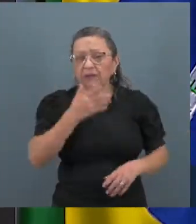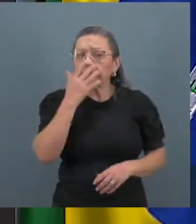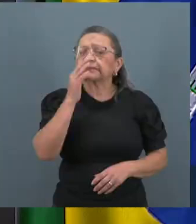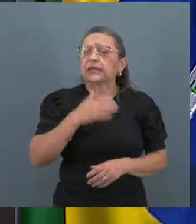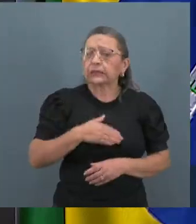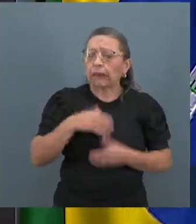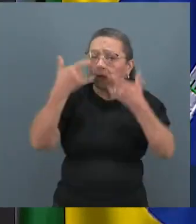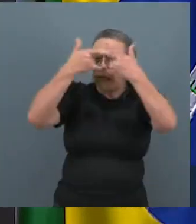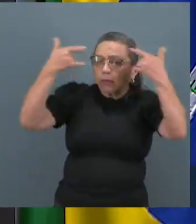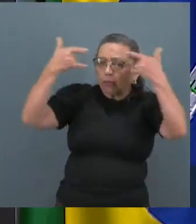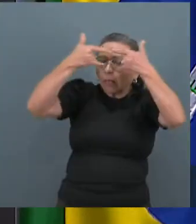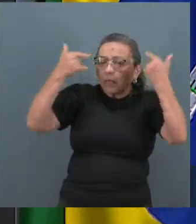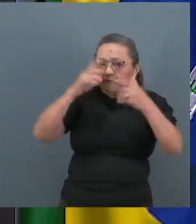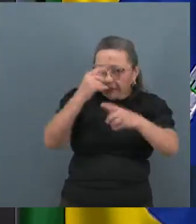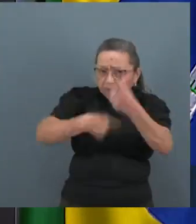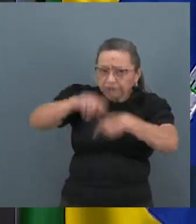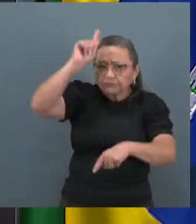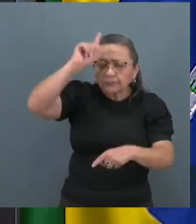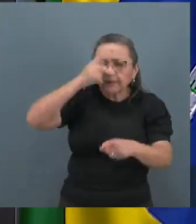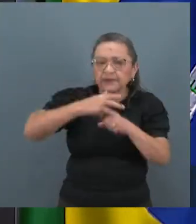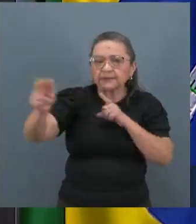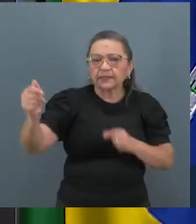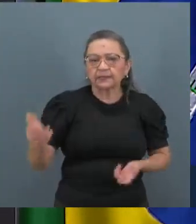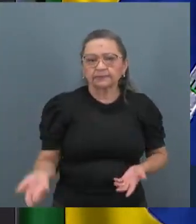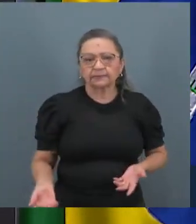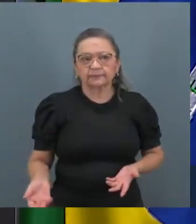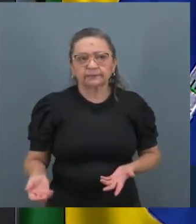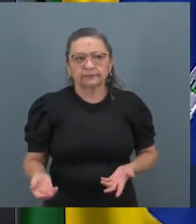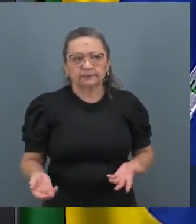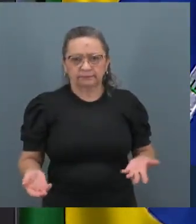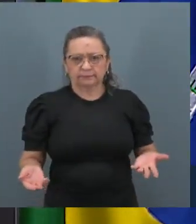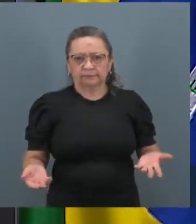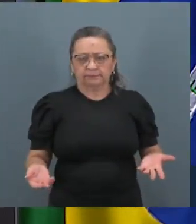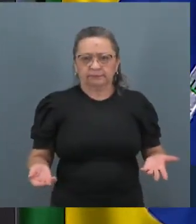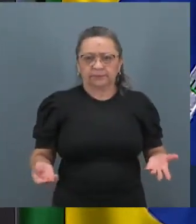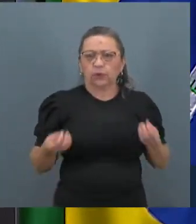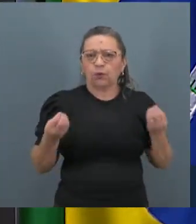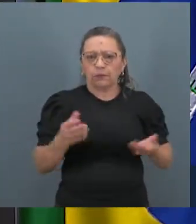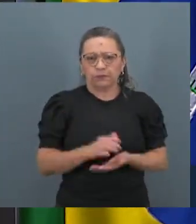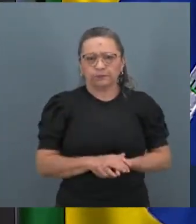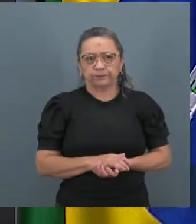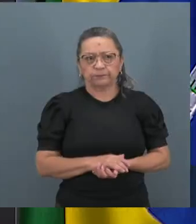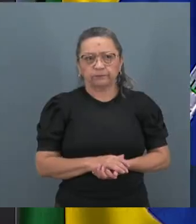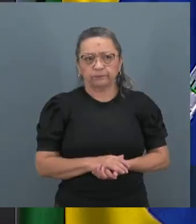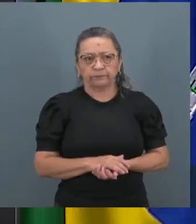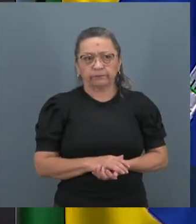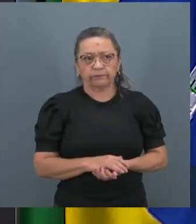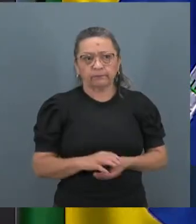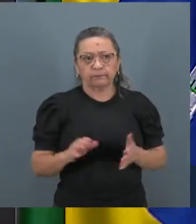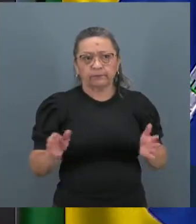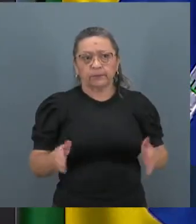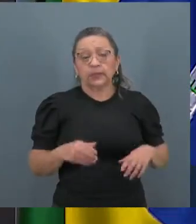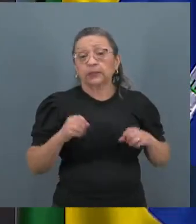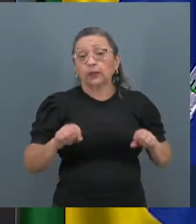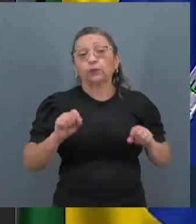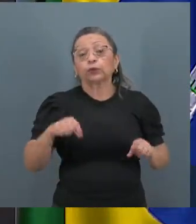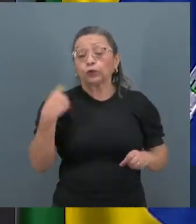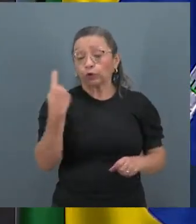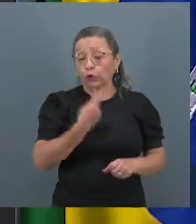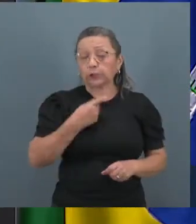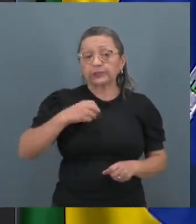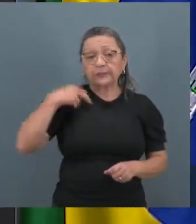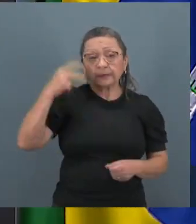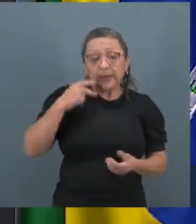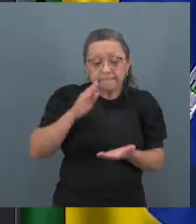ganância e a ambição vão vencer no apagar das luzes aqui? Concluindo, está em nossas mãos, pelo